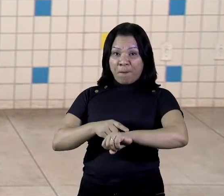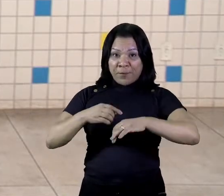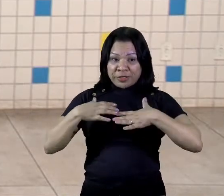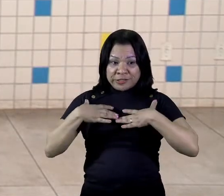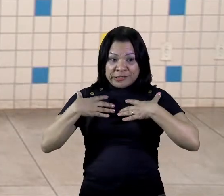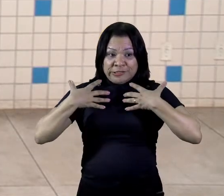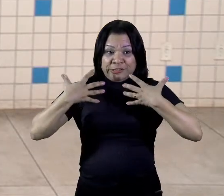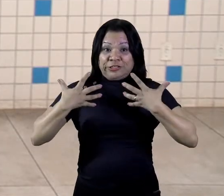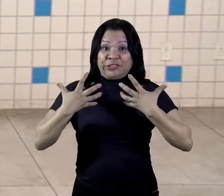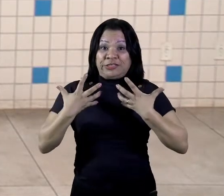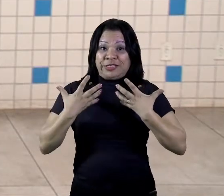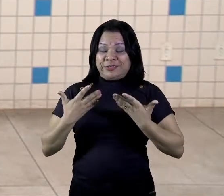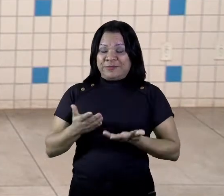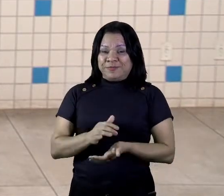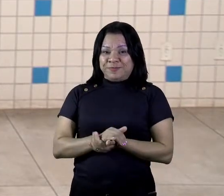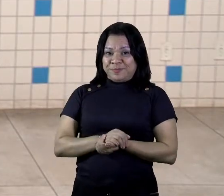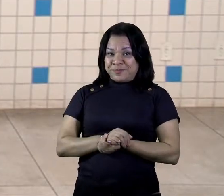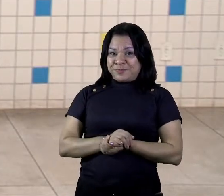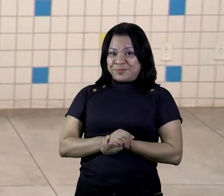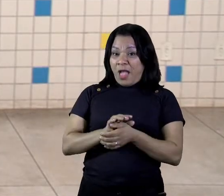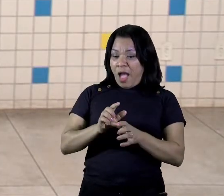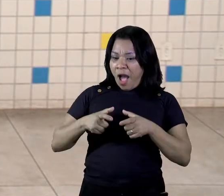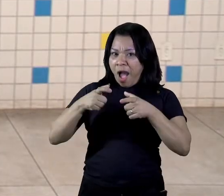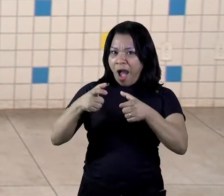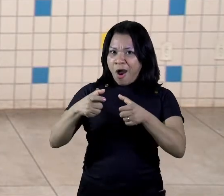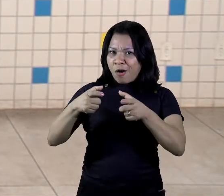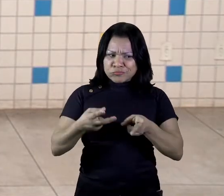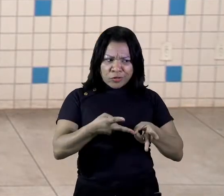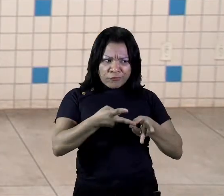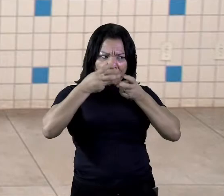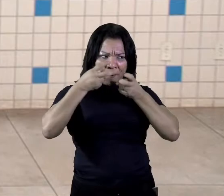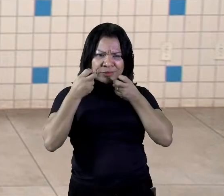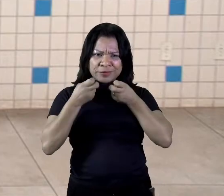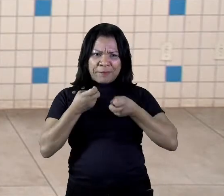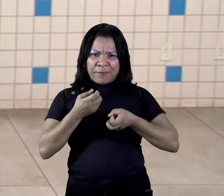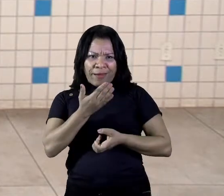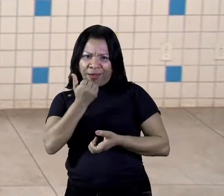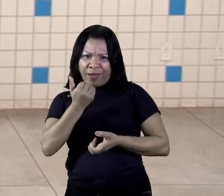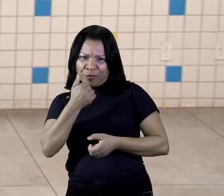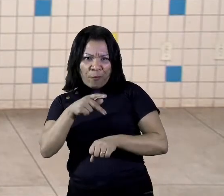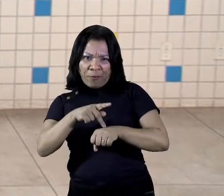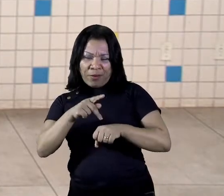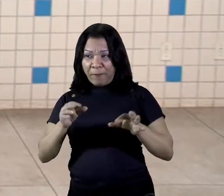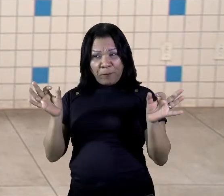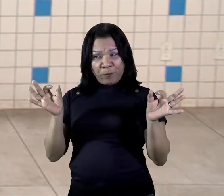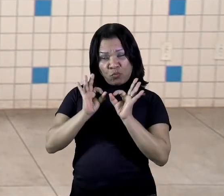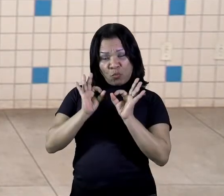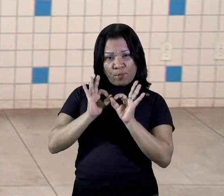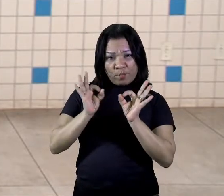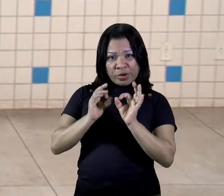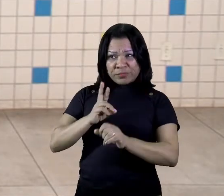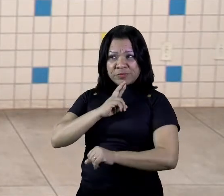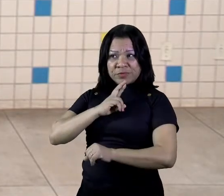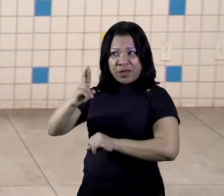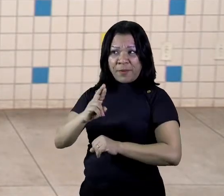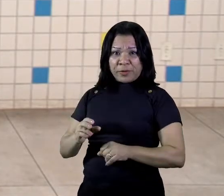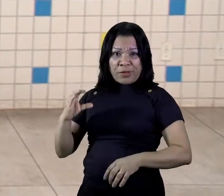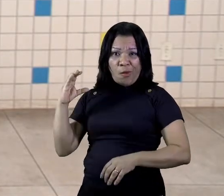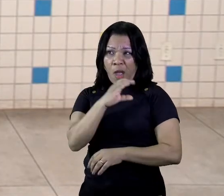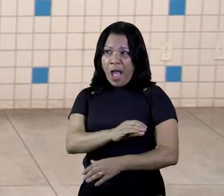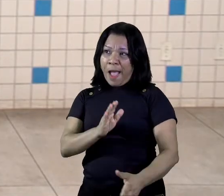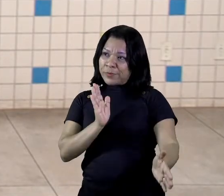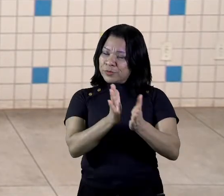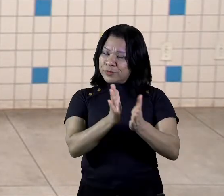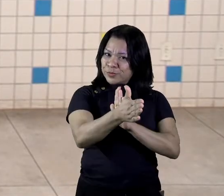conto, onde eles vão perceber que eles não comeram a pedra e ele respondeu e ao mesmo tempo ele saiu correndo. Então